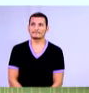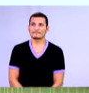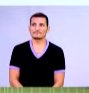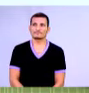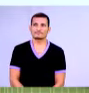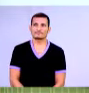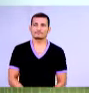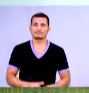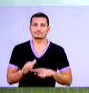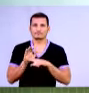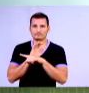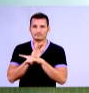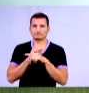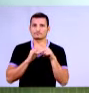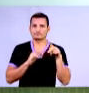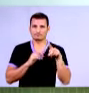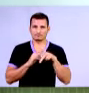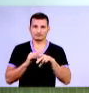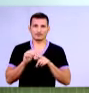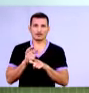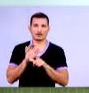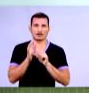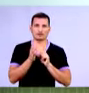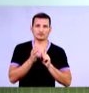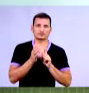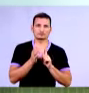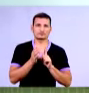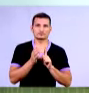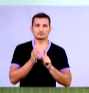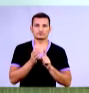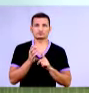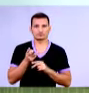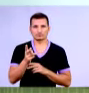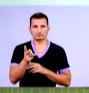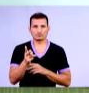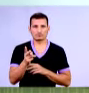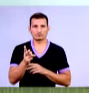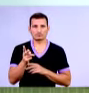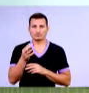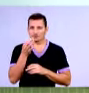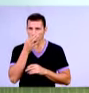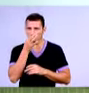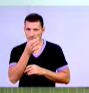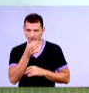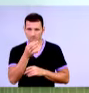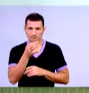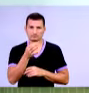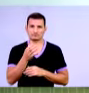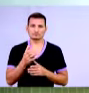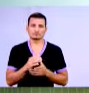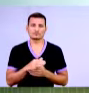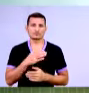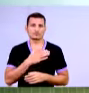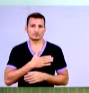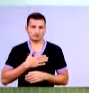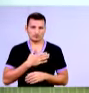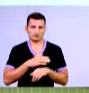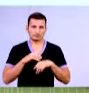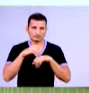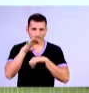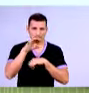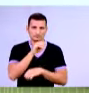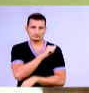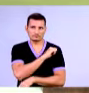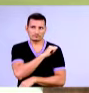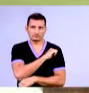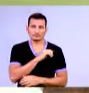Professor, antes da gente continuar com o recurso multimídia, algum complemento, alguma outra informação relevante gostaria de passar para os nossos alunos? Sim. Até a forma